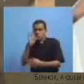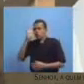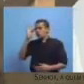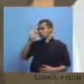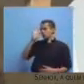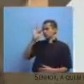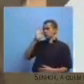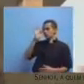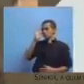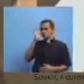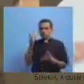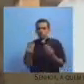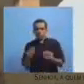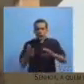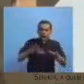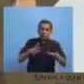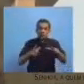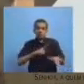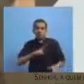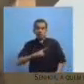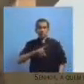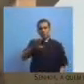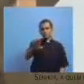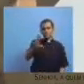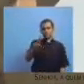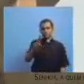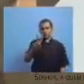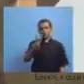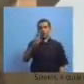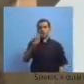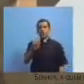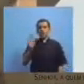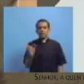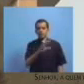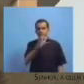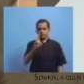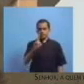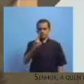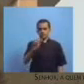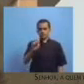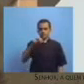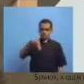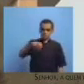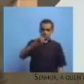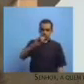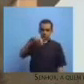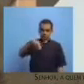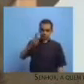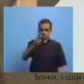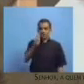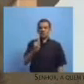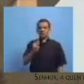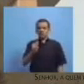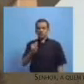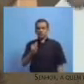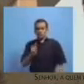só destrói aquilo que já não presta. Então louvado seja Deus que ele destrói. O que é bem feito ele não destrói.